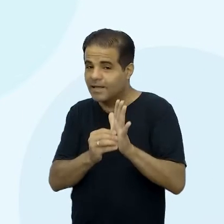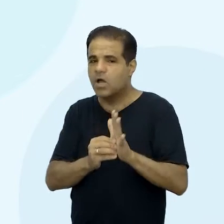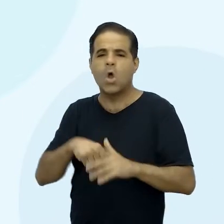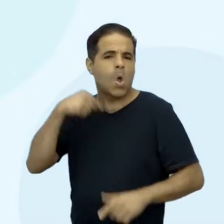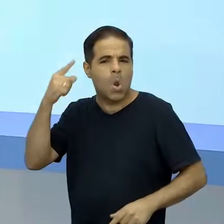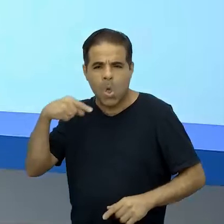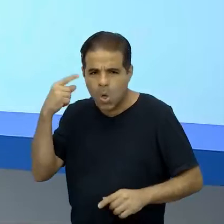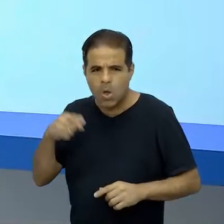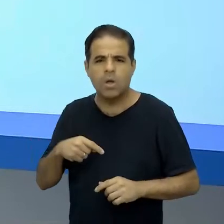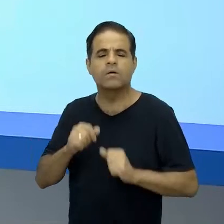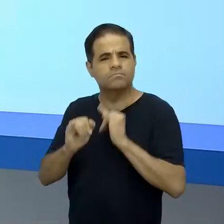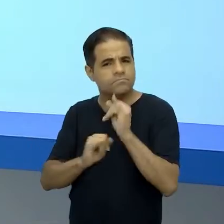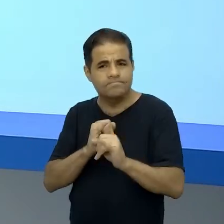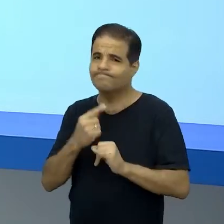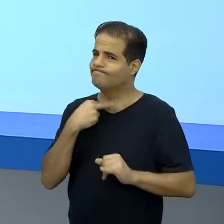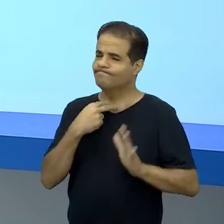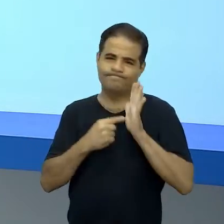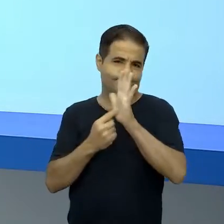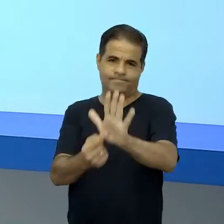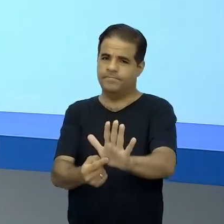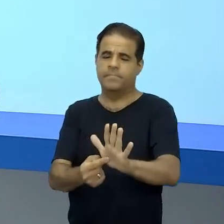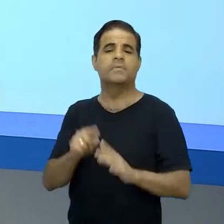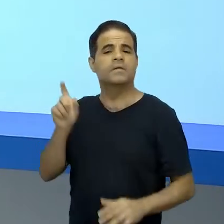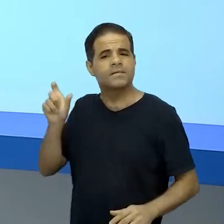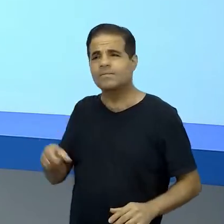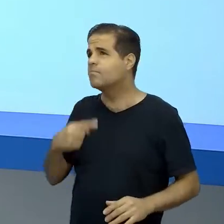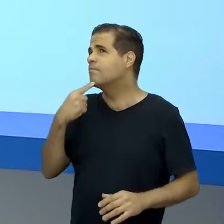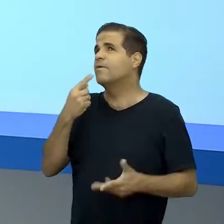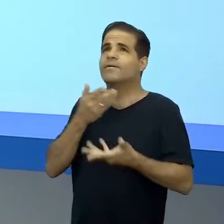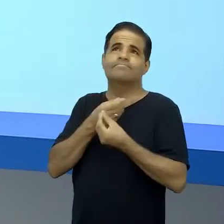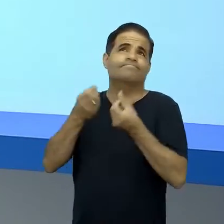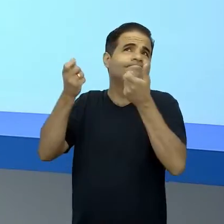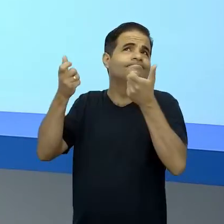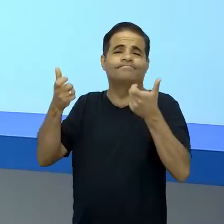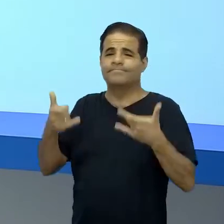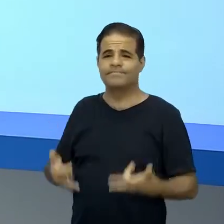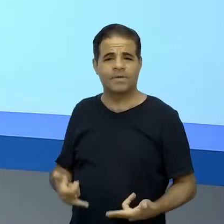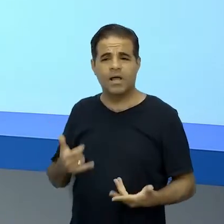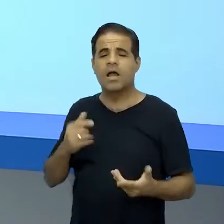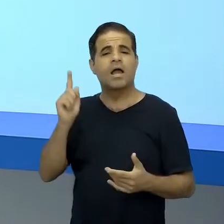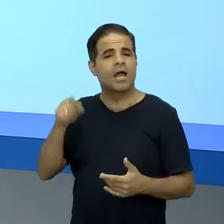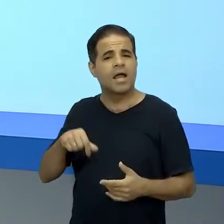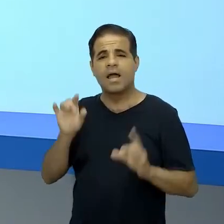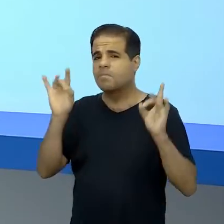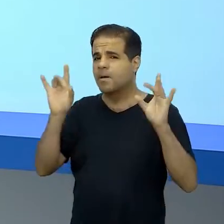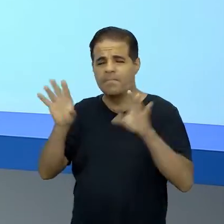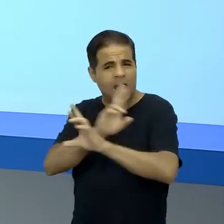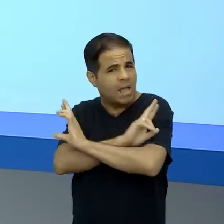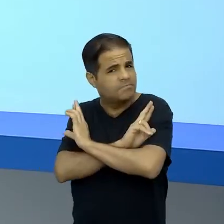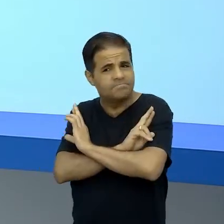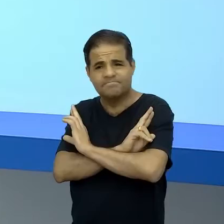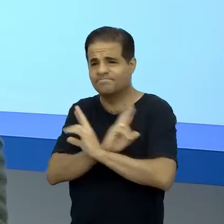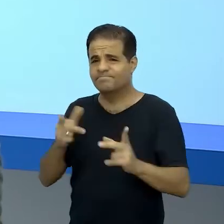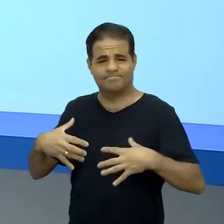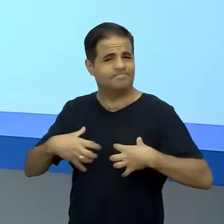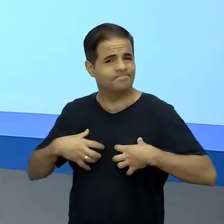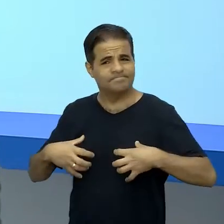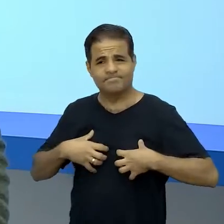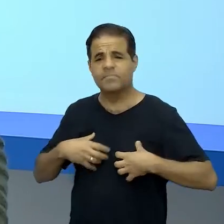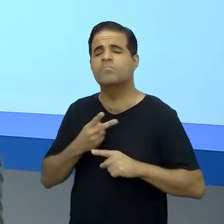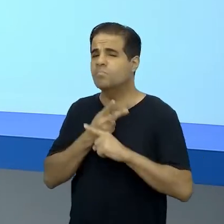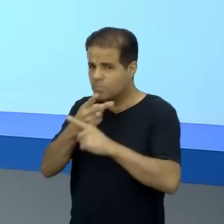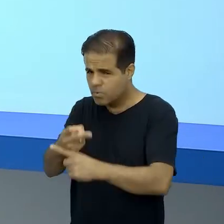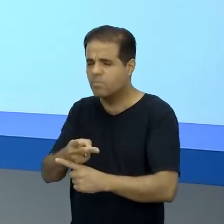na internet, eu não vou poder passar aqui. Essa eu não quero nem falar com vocês, porque ela é muito diferentona, assim.